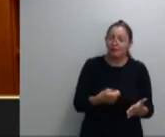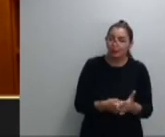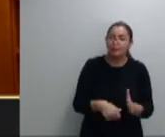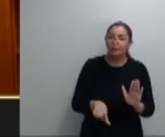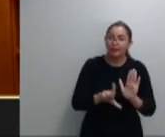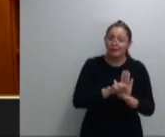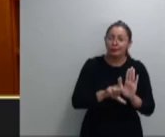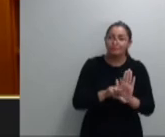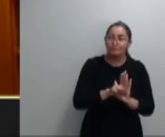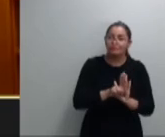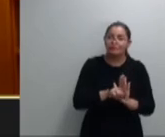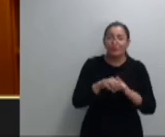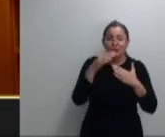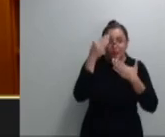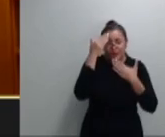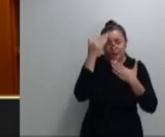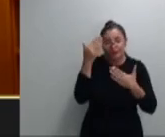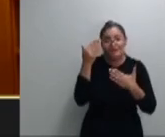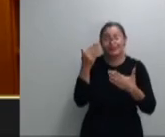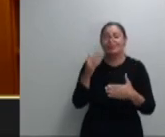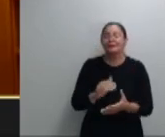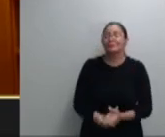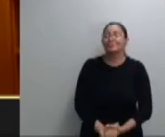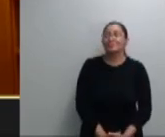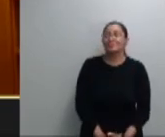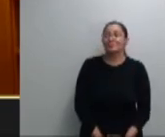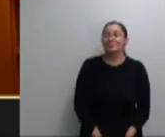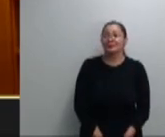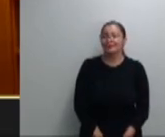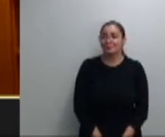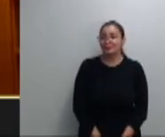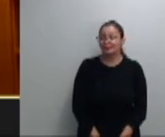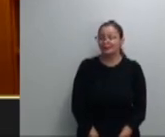Muito obrigado e fico à disposição de vossas excelências em eventual dúvida.